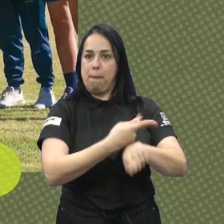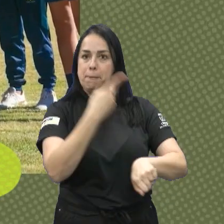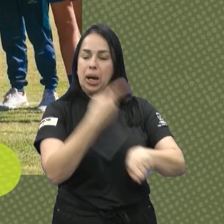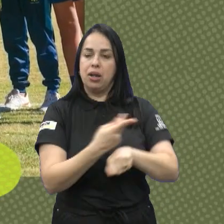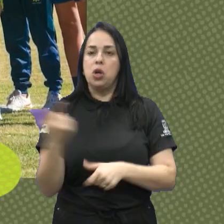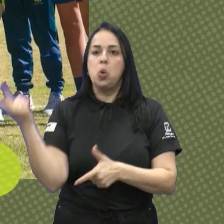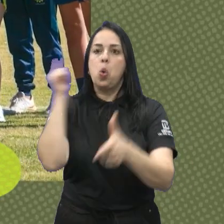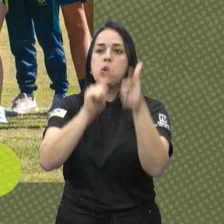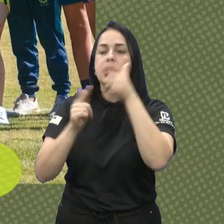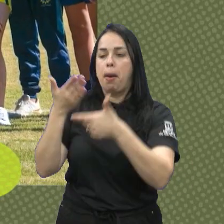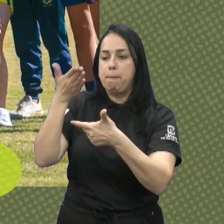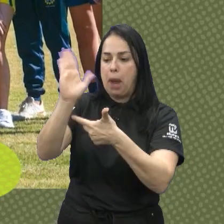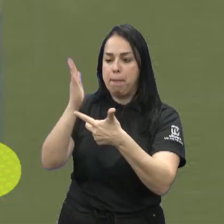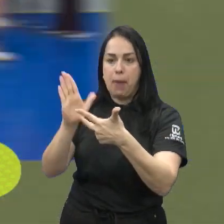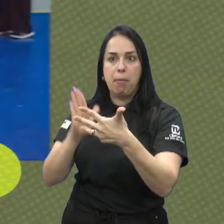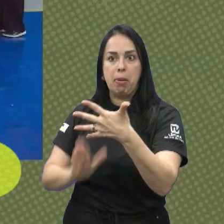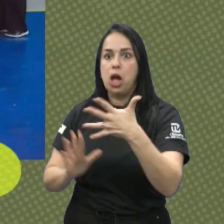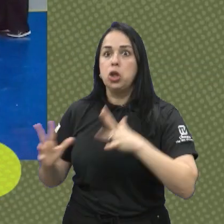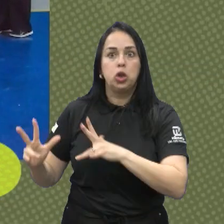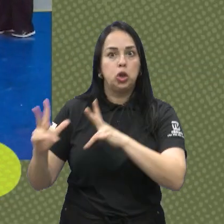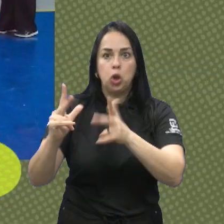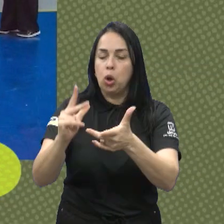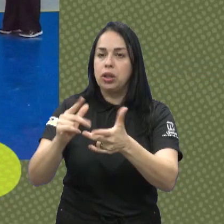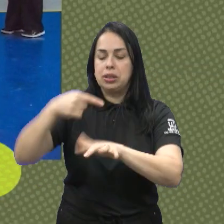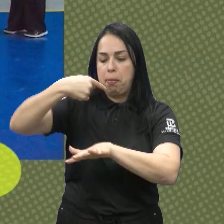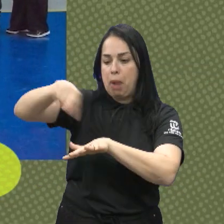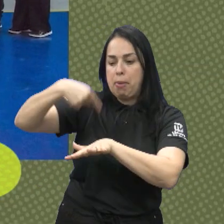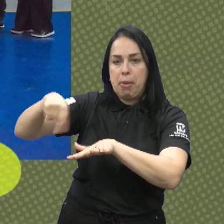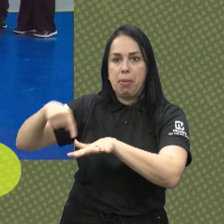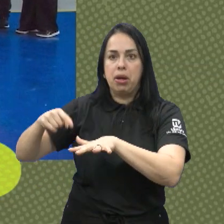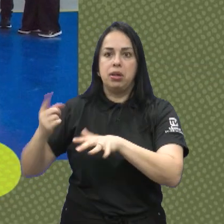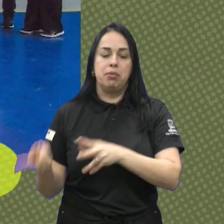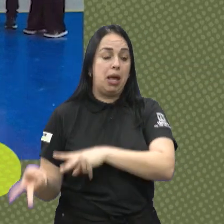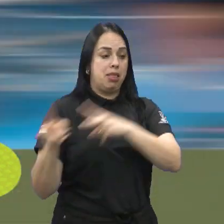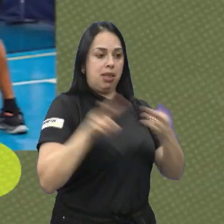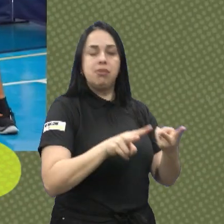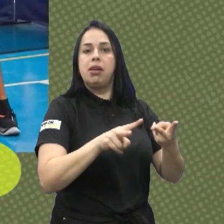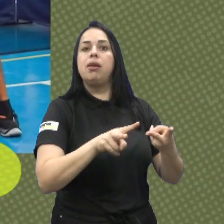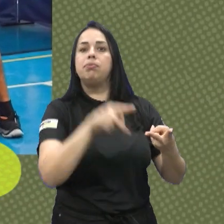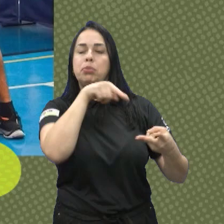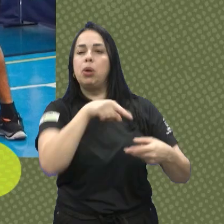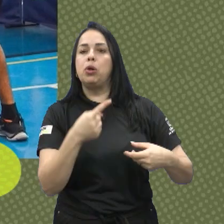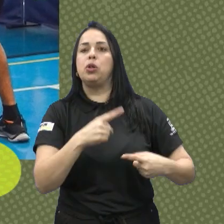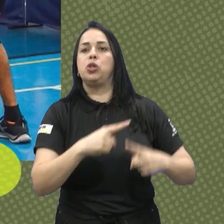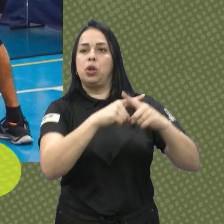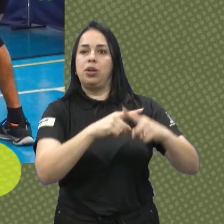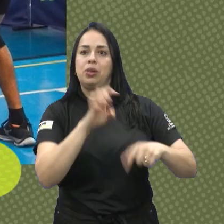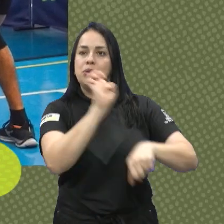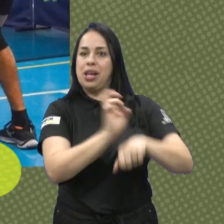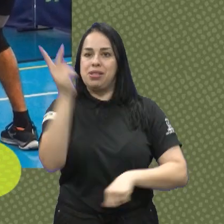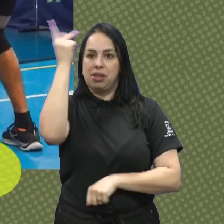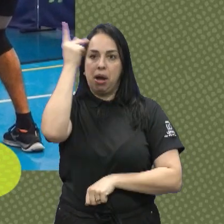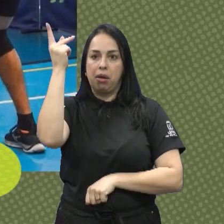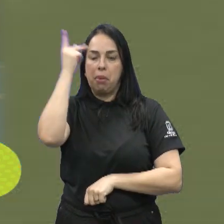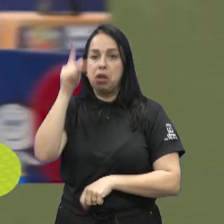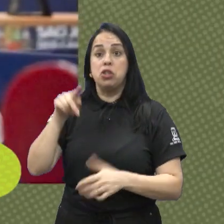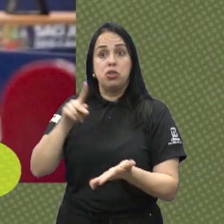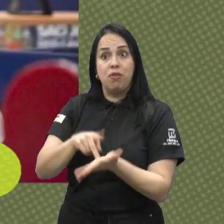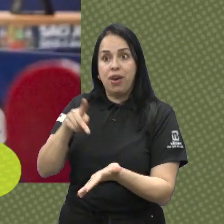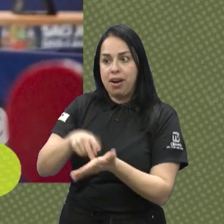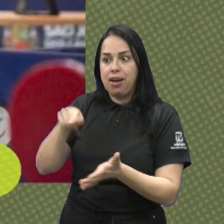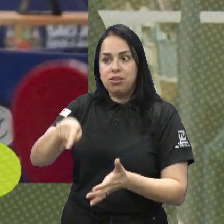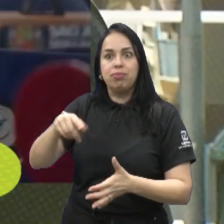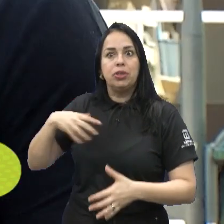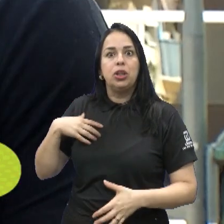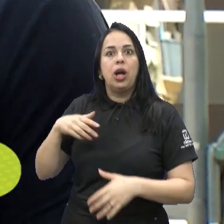conseguimos classificar aí todas as modalidades para os Jogos Abertos. Então, é um feito histórico. Você vê que jogando em casa, de fato, foi aquela motivação a mais para os